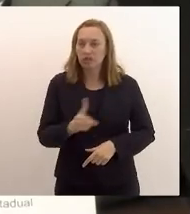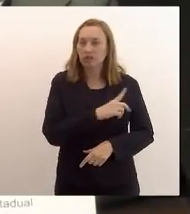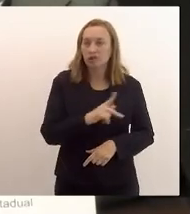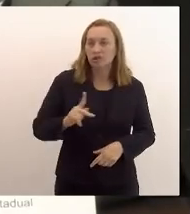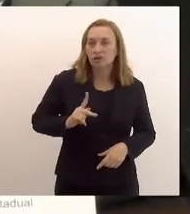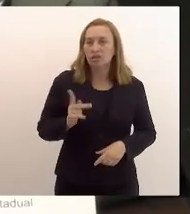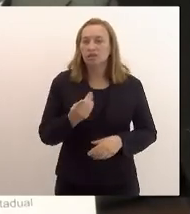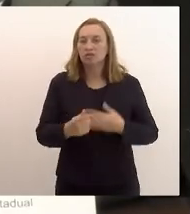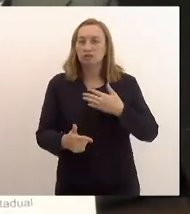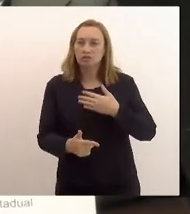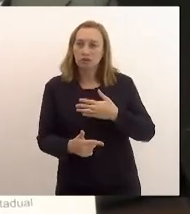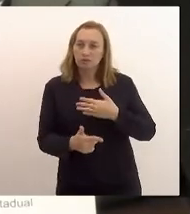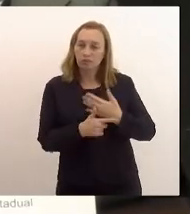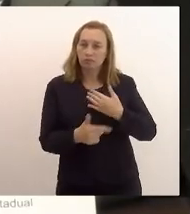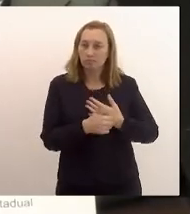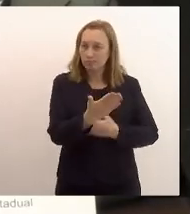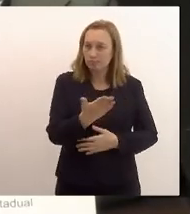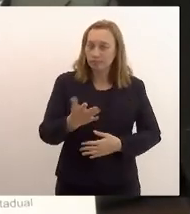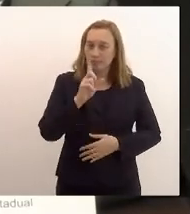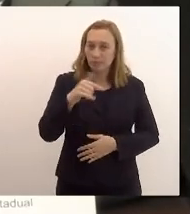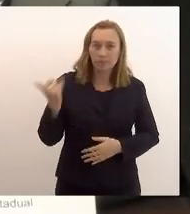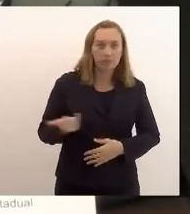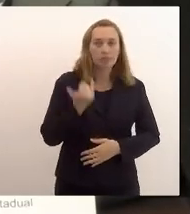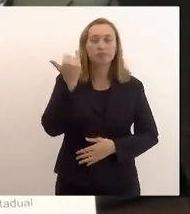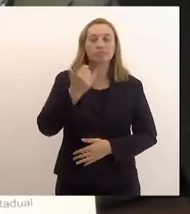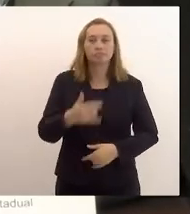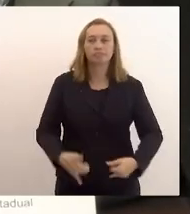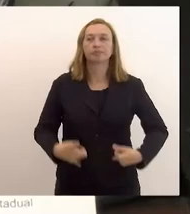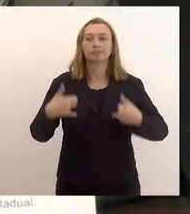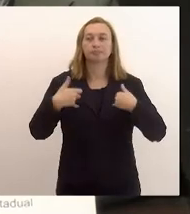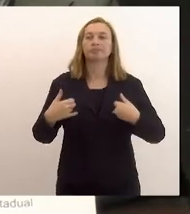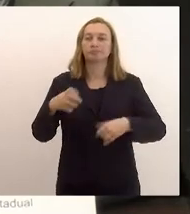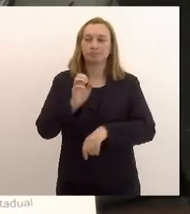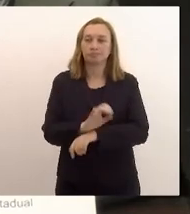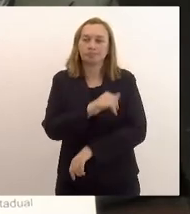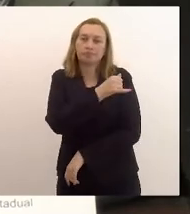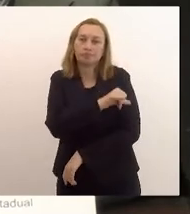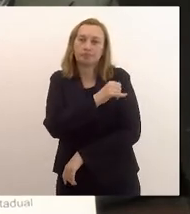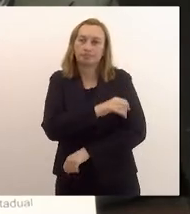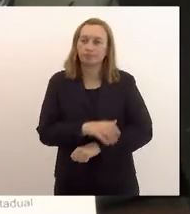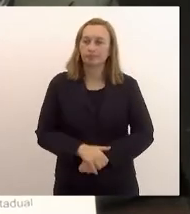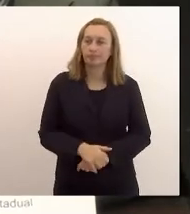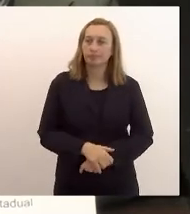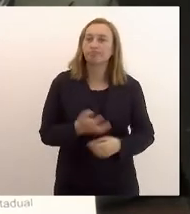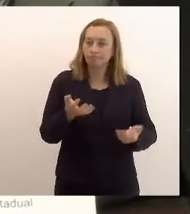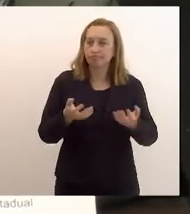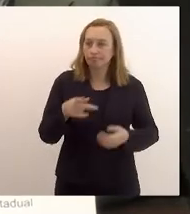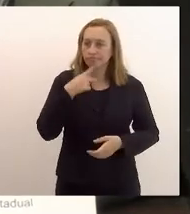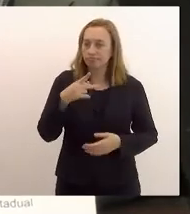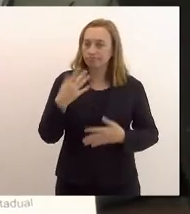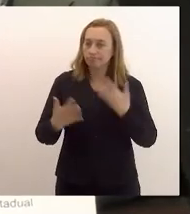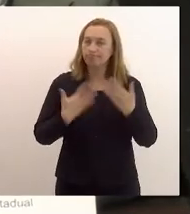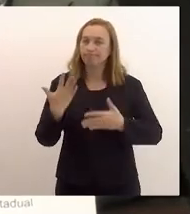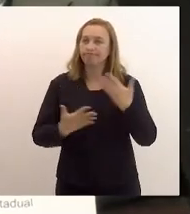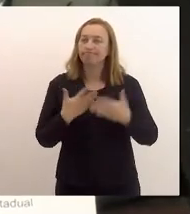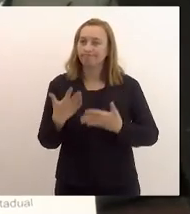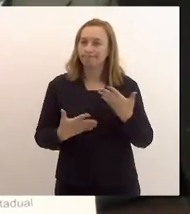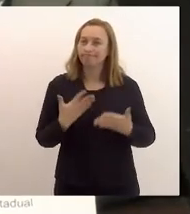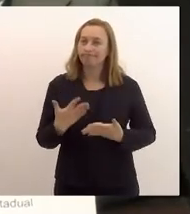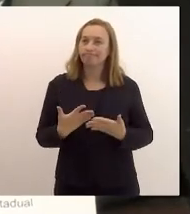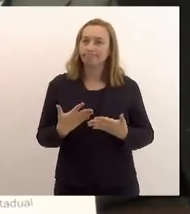Defensoria Pública e o trabalho de vocês é um patrimônio e o orgulho do Estado do Rio de Janeiro e eu queria dizer da minha gratidão